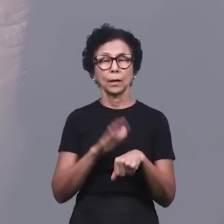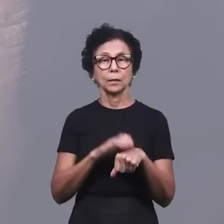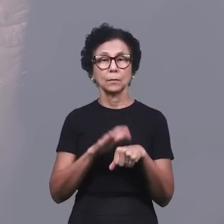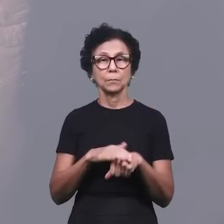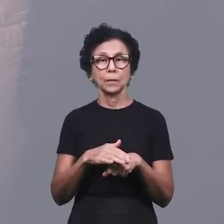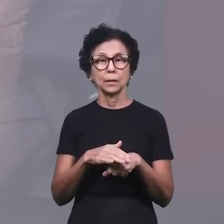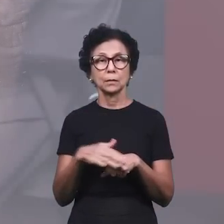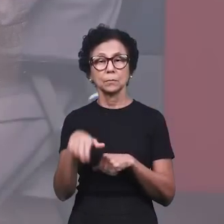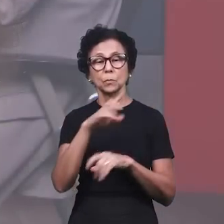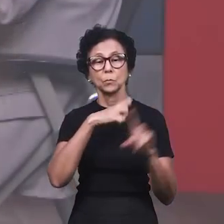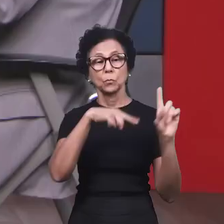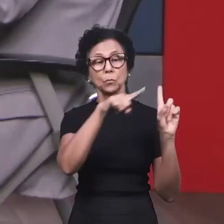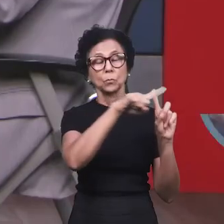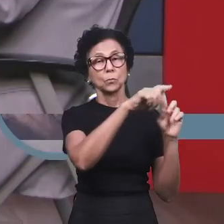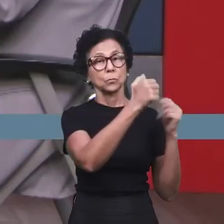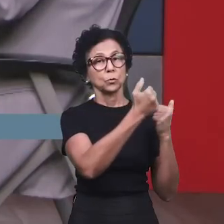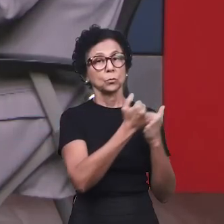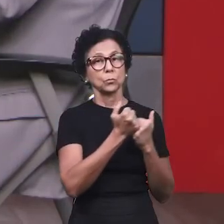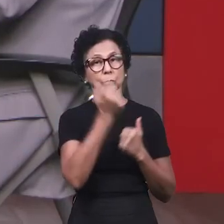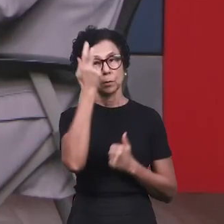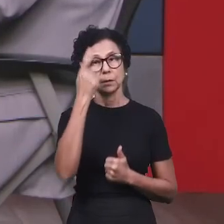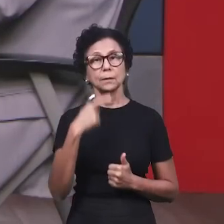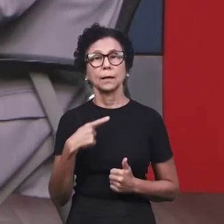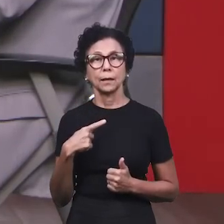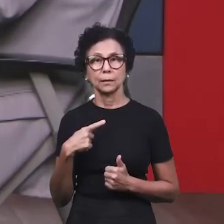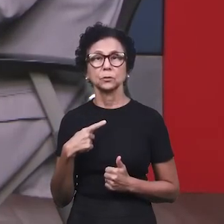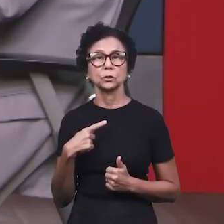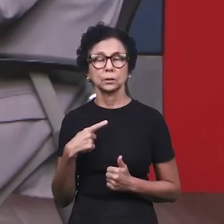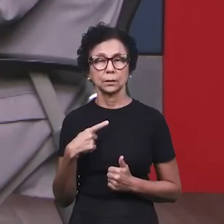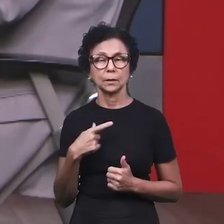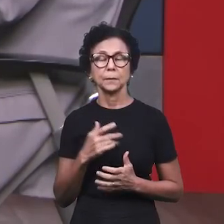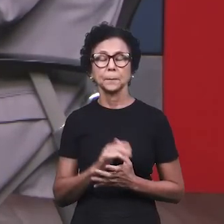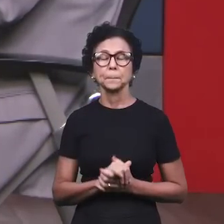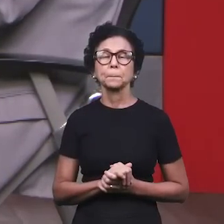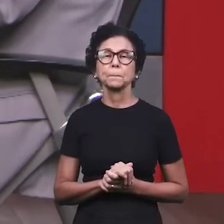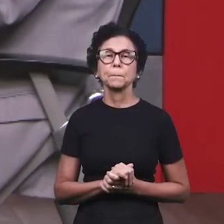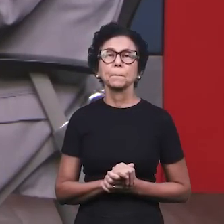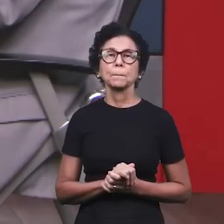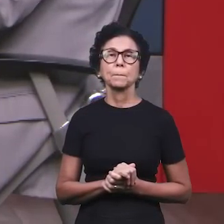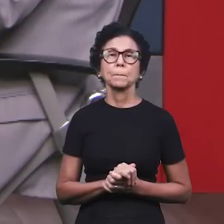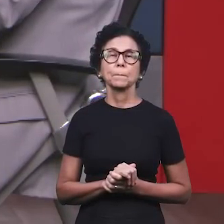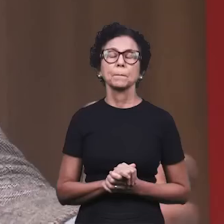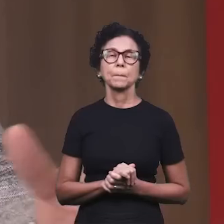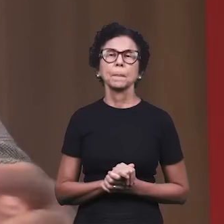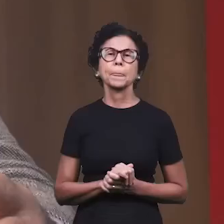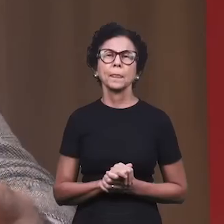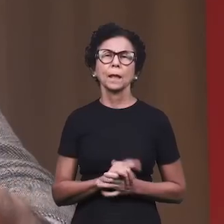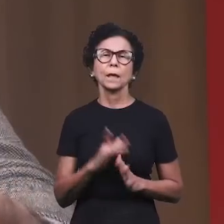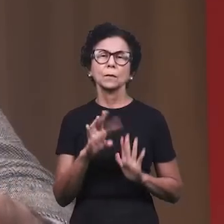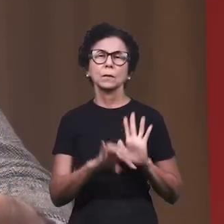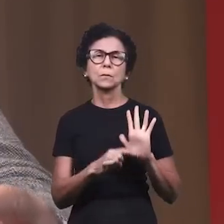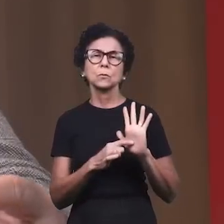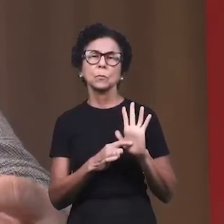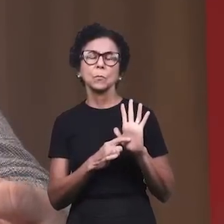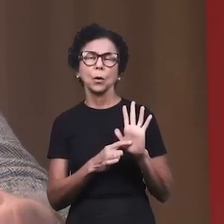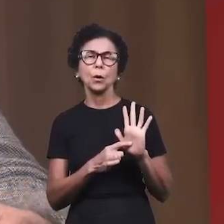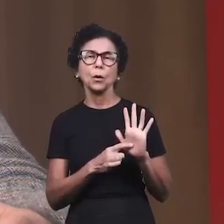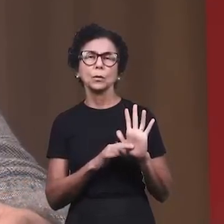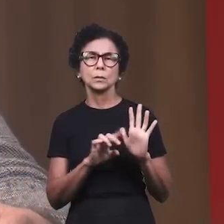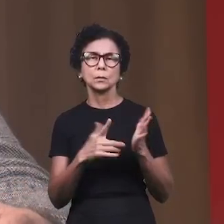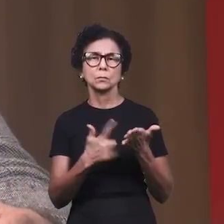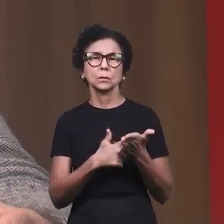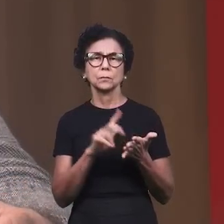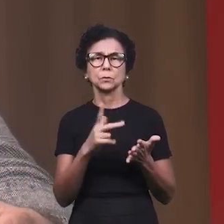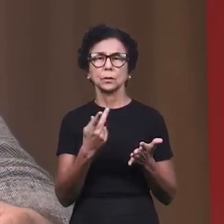21. Isso mesmo, pastor Marcelo, né? Porque nós vemos nesse texto a expressão da palavra, mostrando que agora em